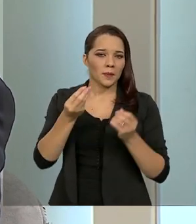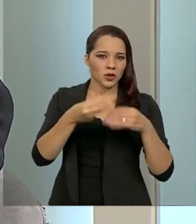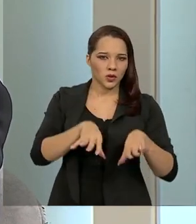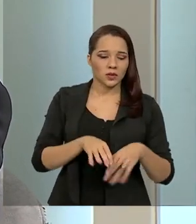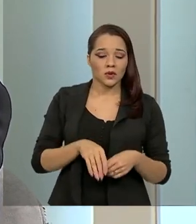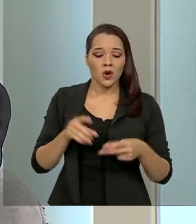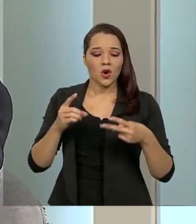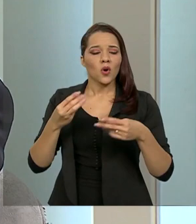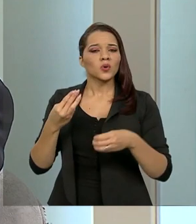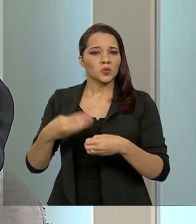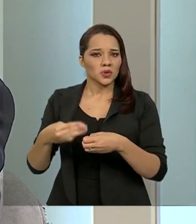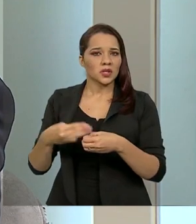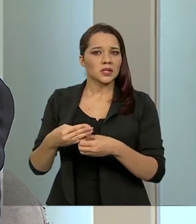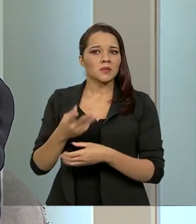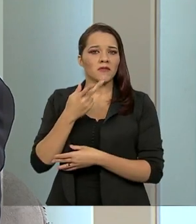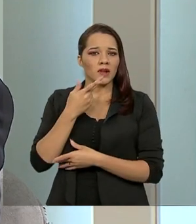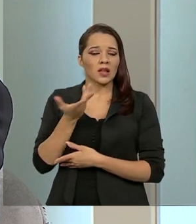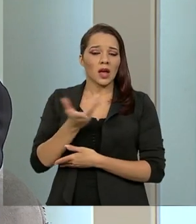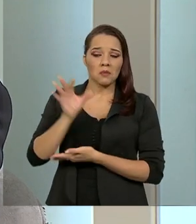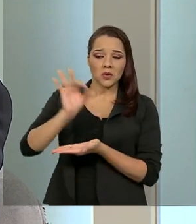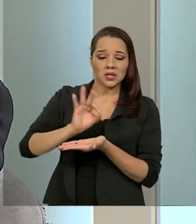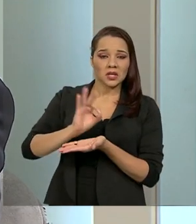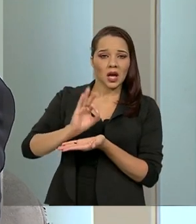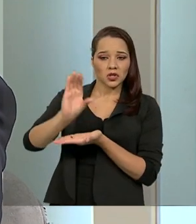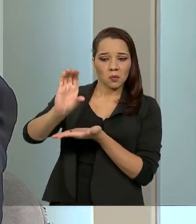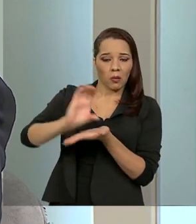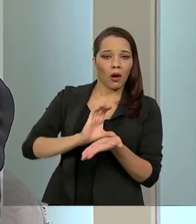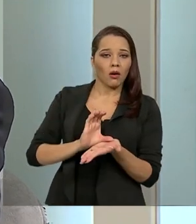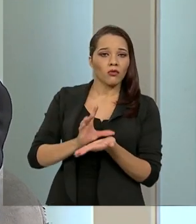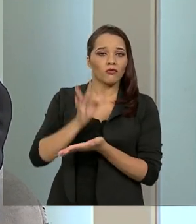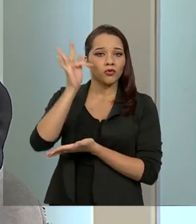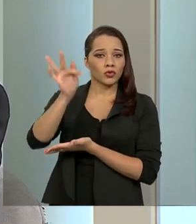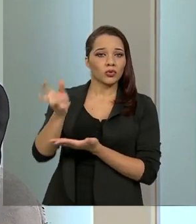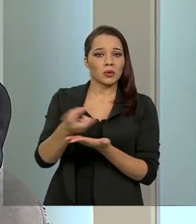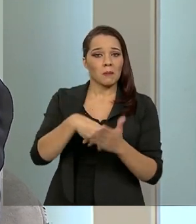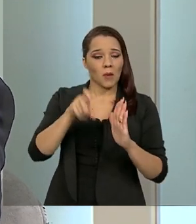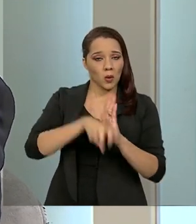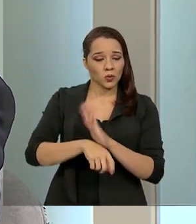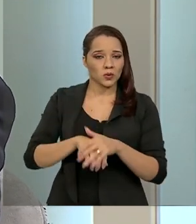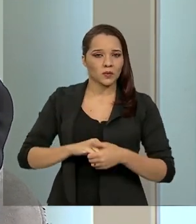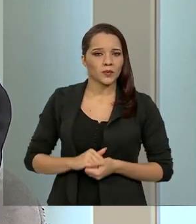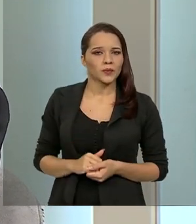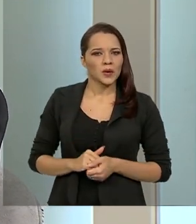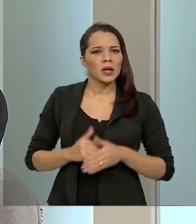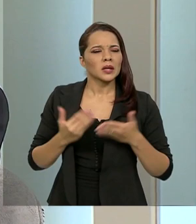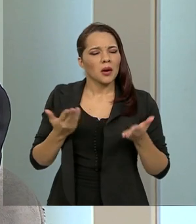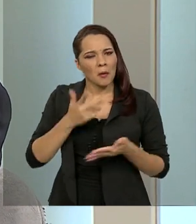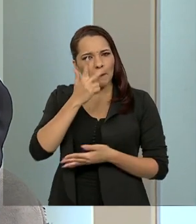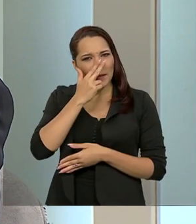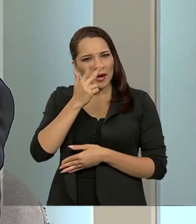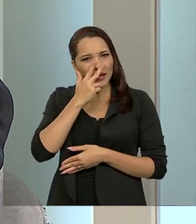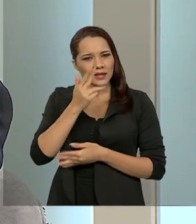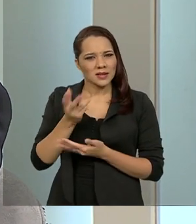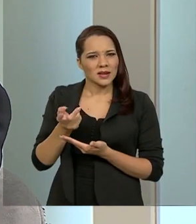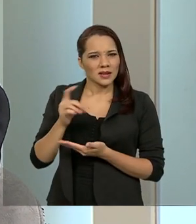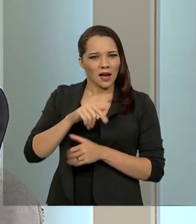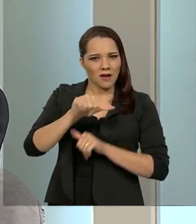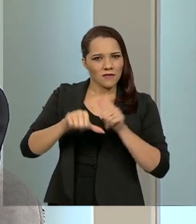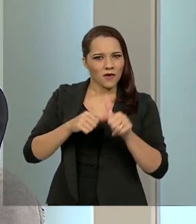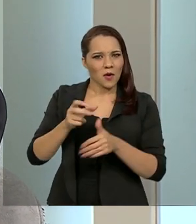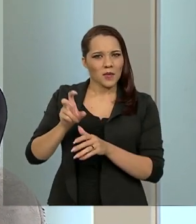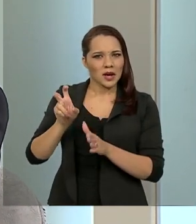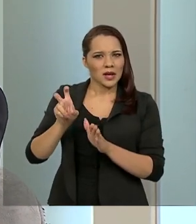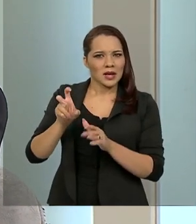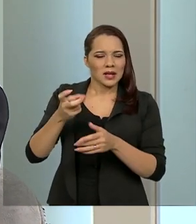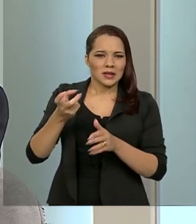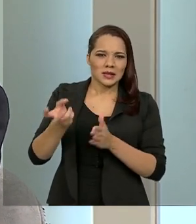municípios reivindicam uma porcentagem maior de um futuro imposto que seja criado. Ou seja, me parece que a reforma tributária ela nunca